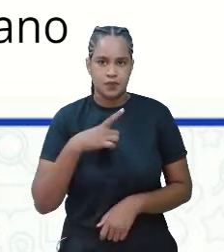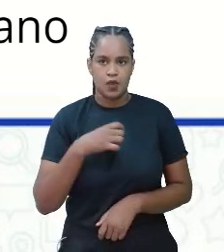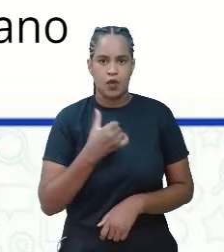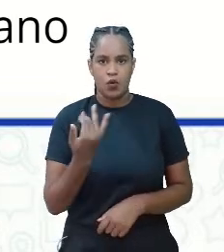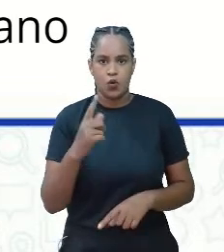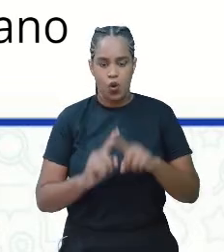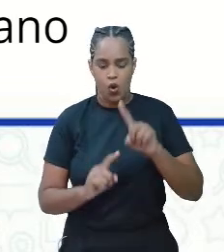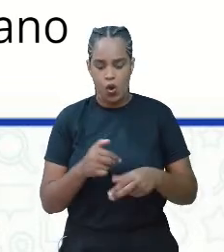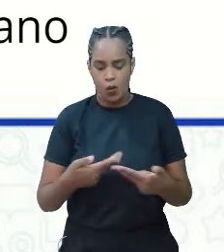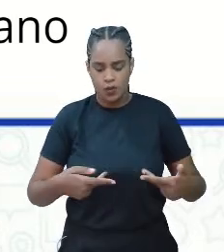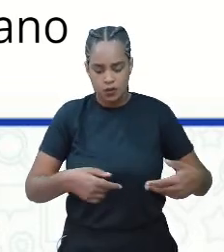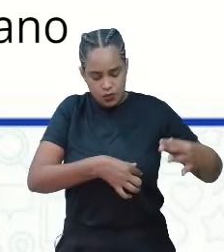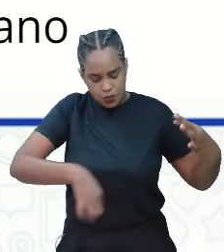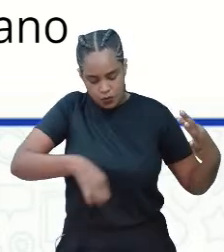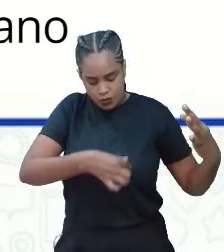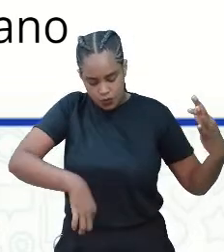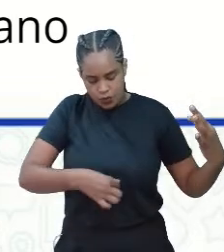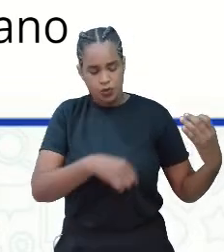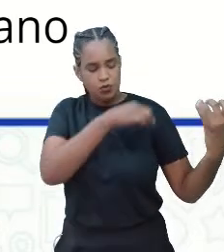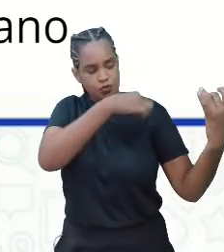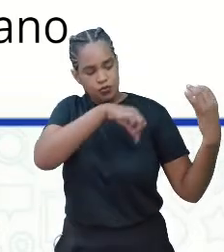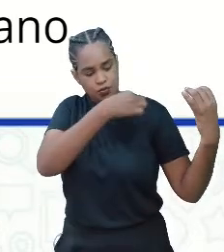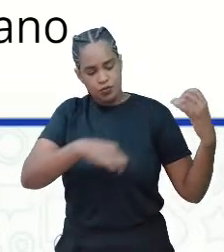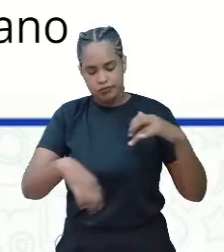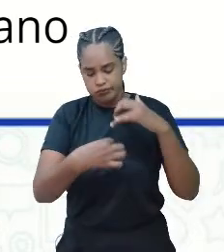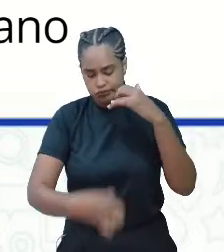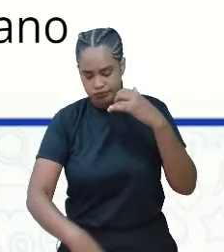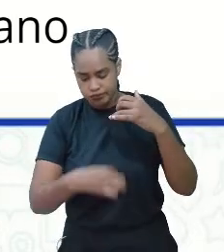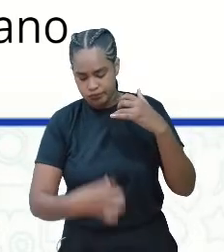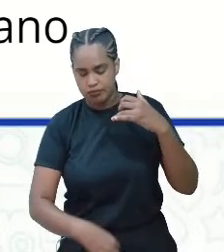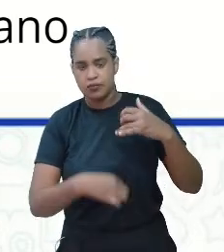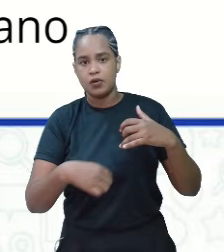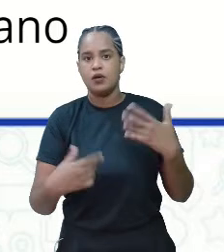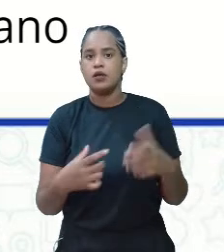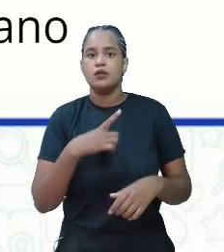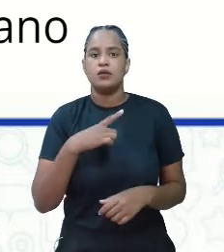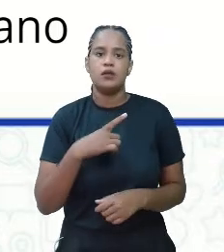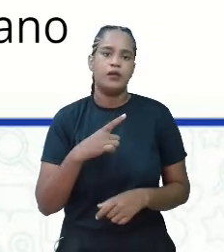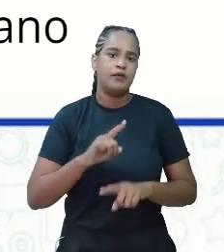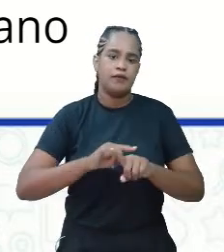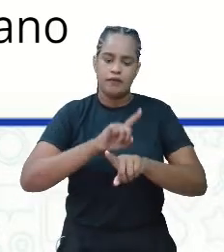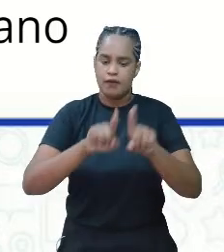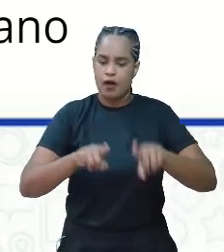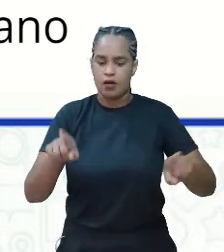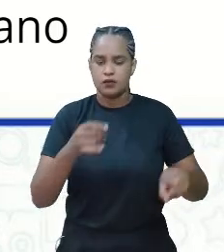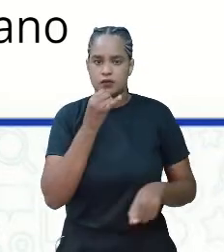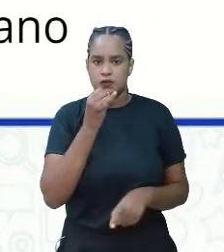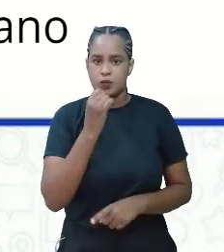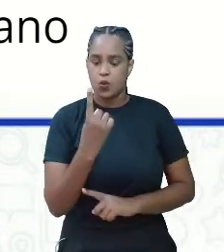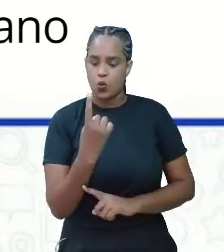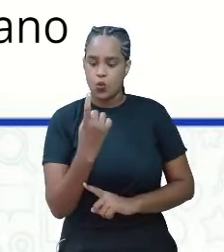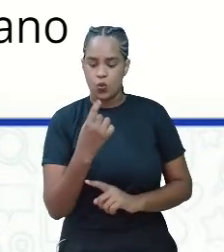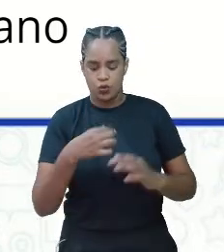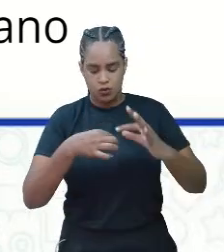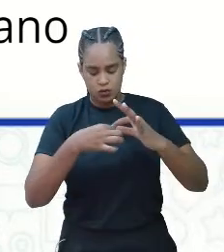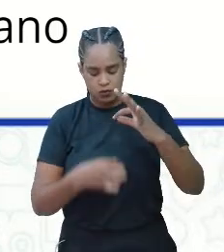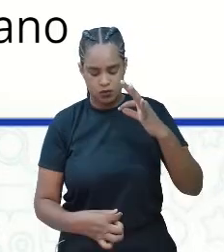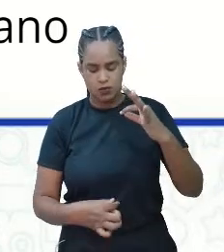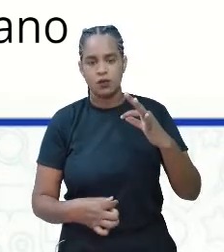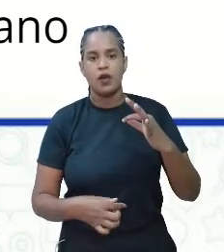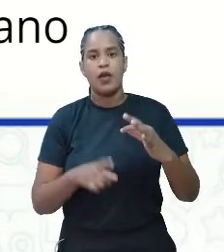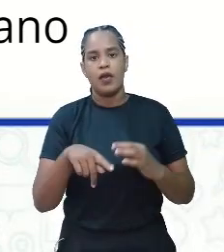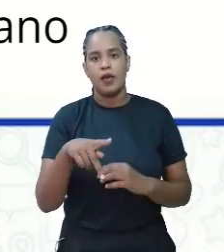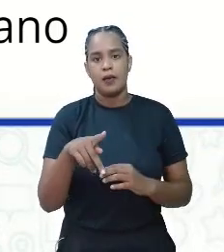de cordas com uma quantidade variada, né? Tem um instrumento de uma corda só, como é o caso do berimbau, instrumentos com